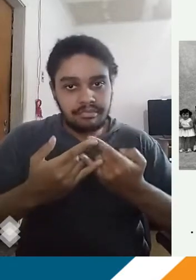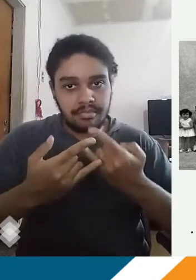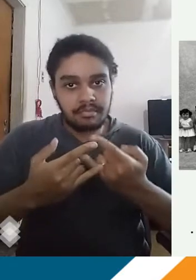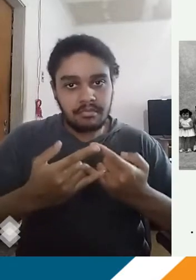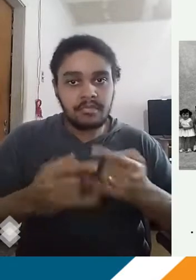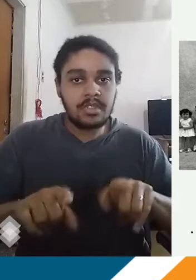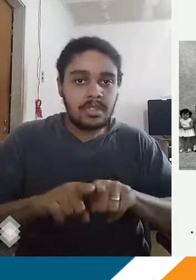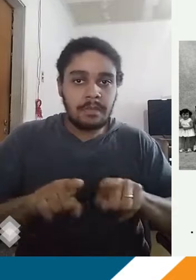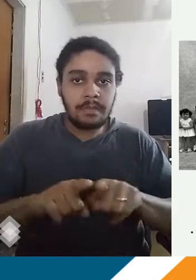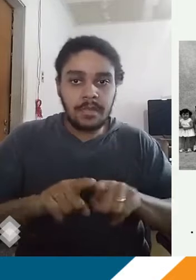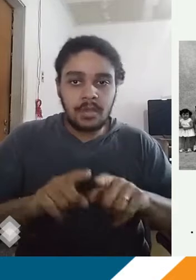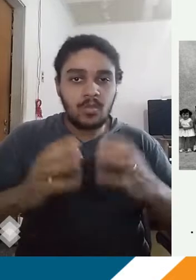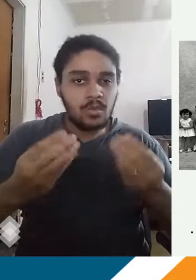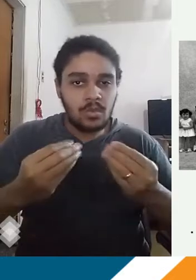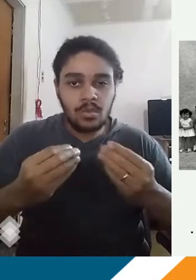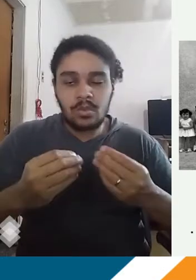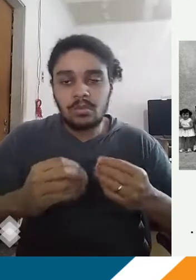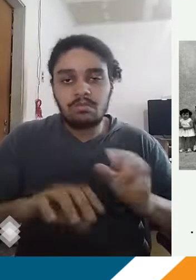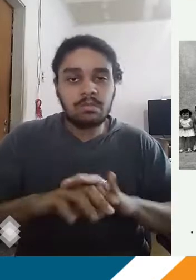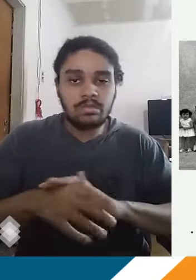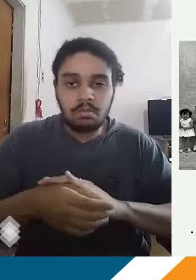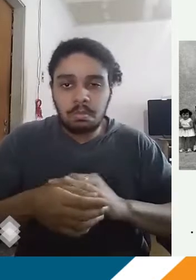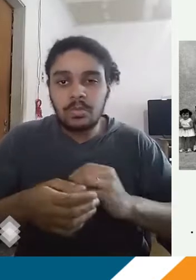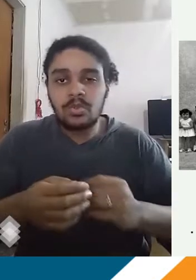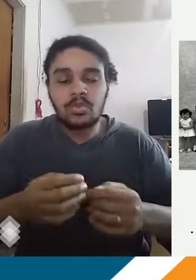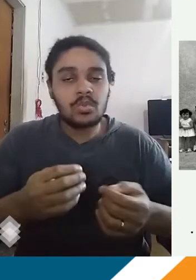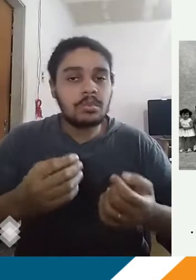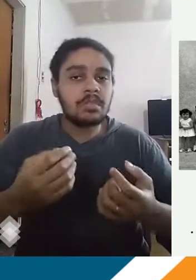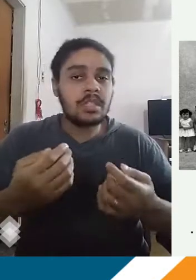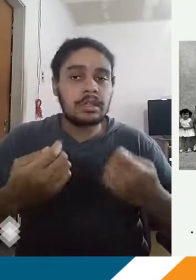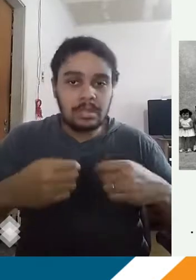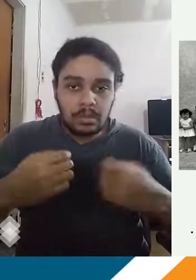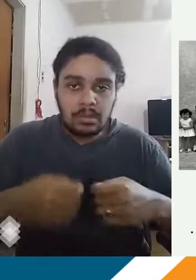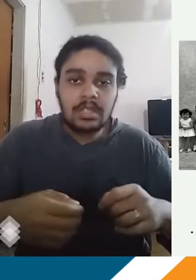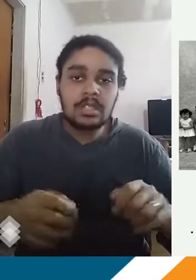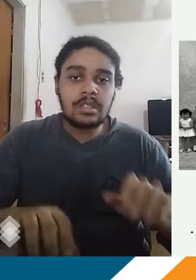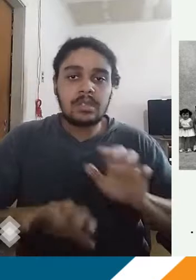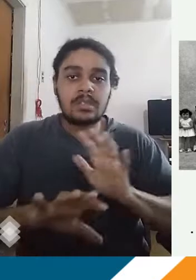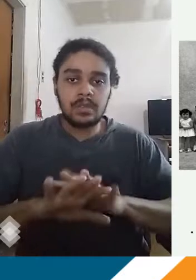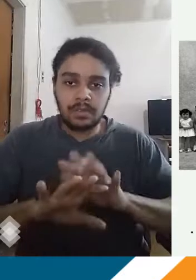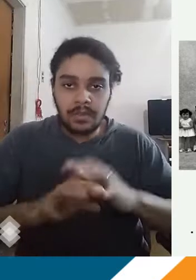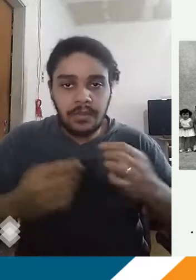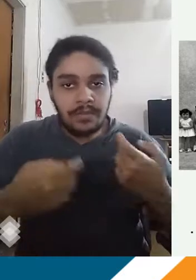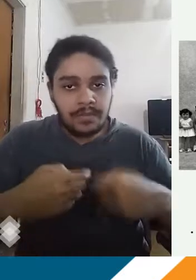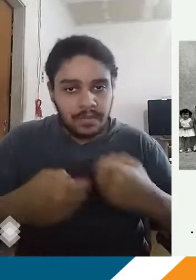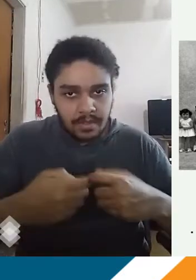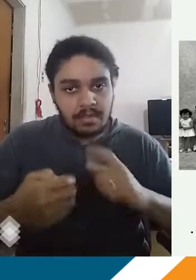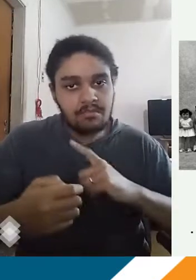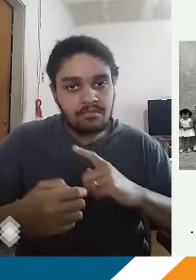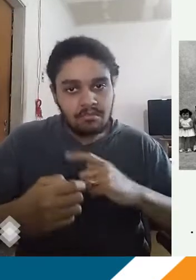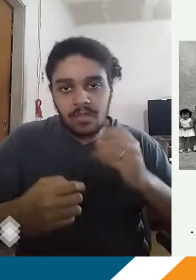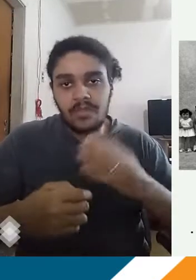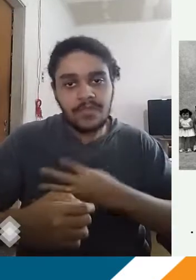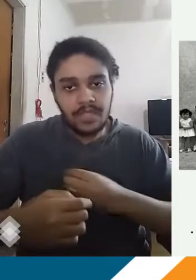métodos contraceptivos. Enraizamento de costumes conservadores e patriarcais, em que a mulher